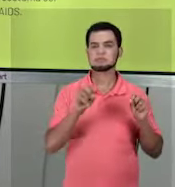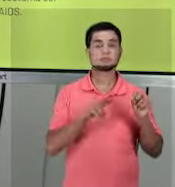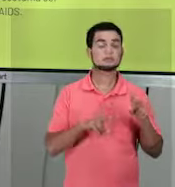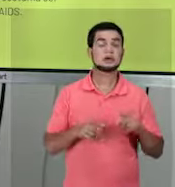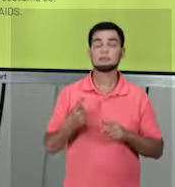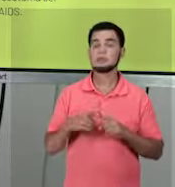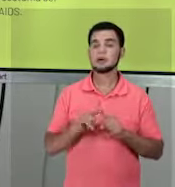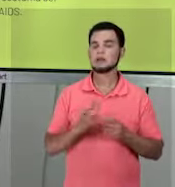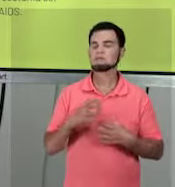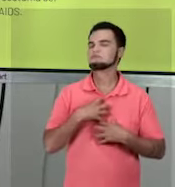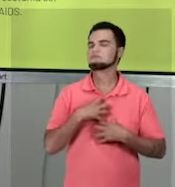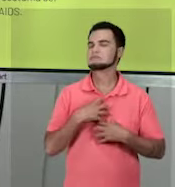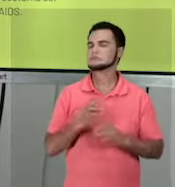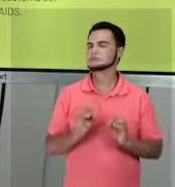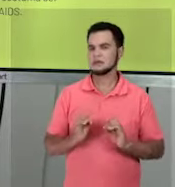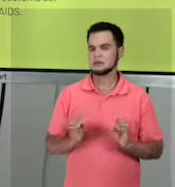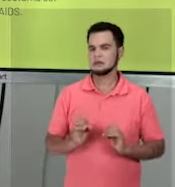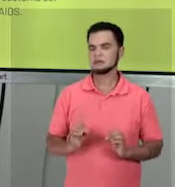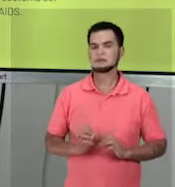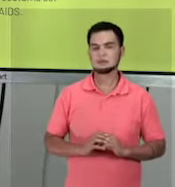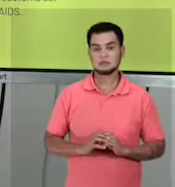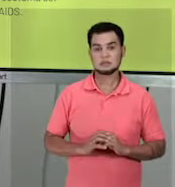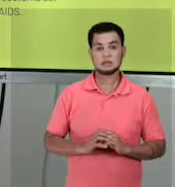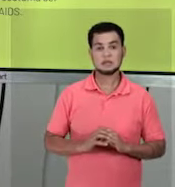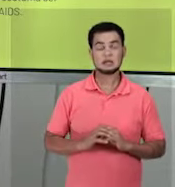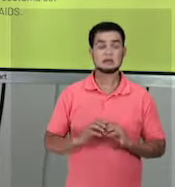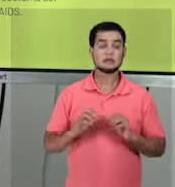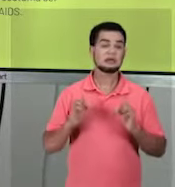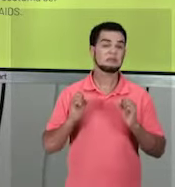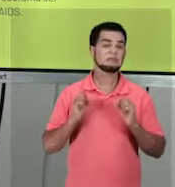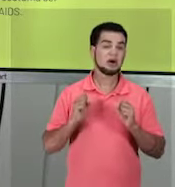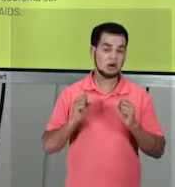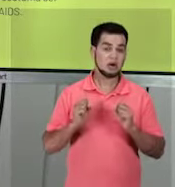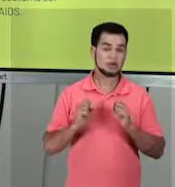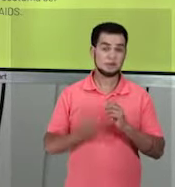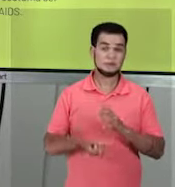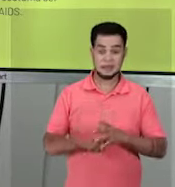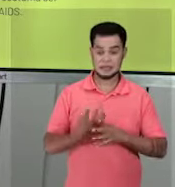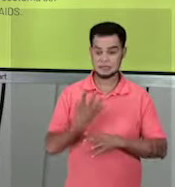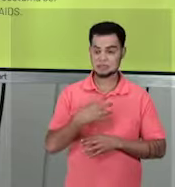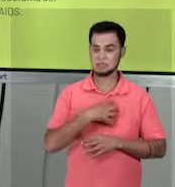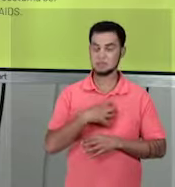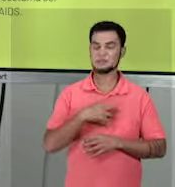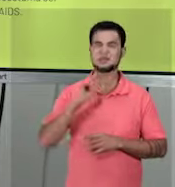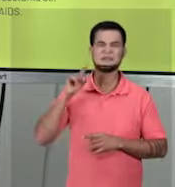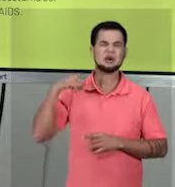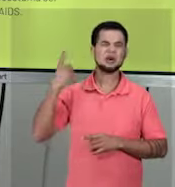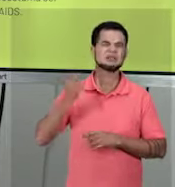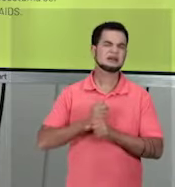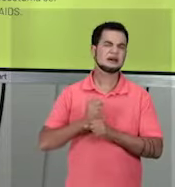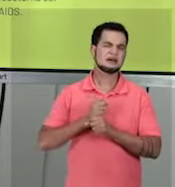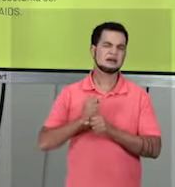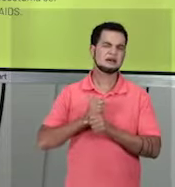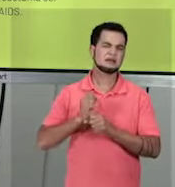apresentar sintomas. Ela pode apresentar sintomas muito tempo depois da infecção, tá? Então,